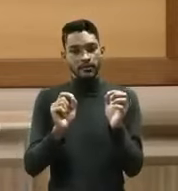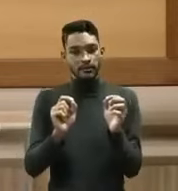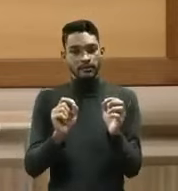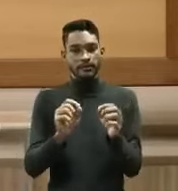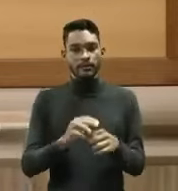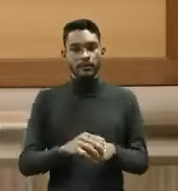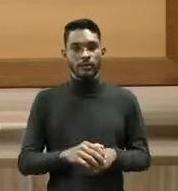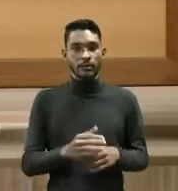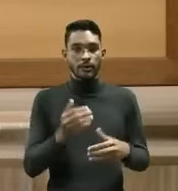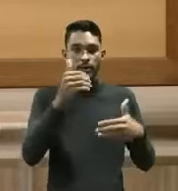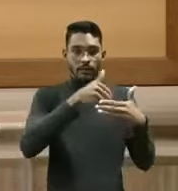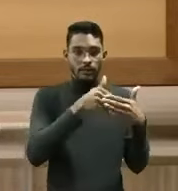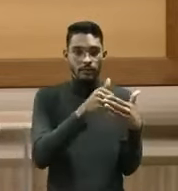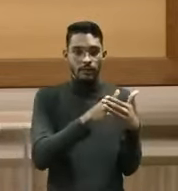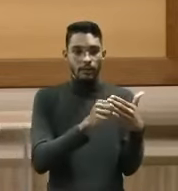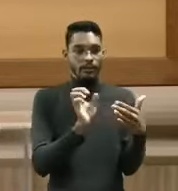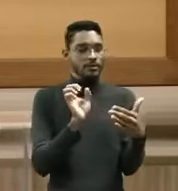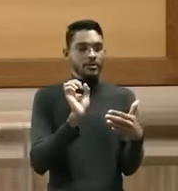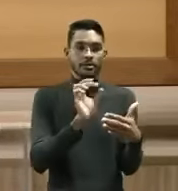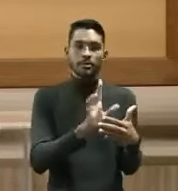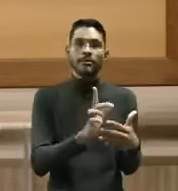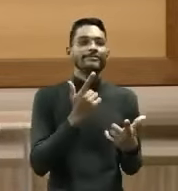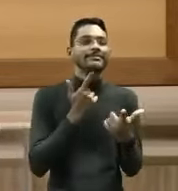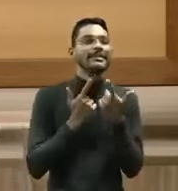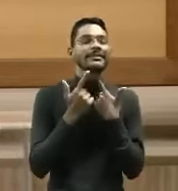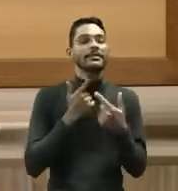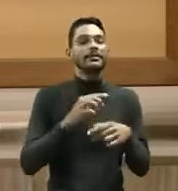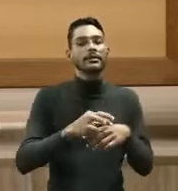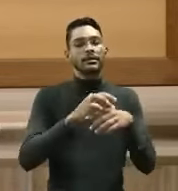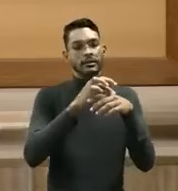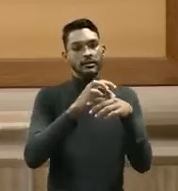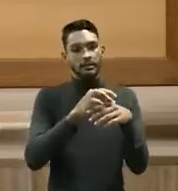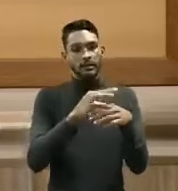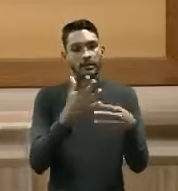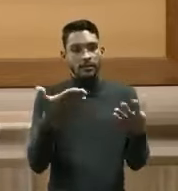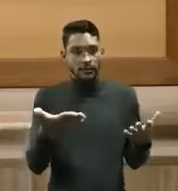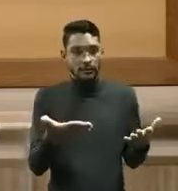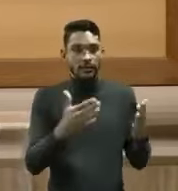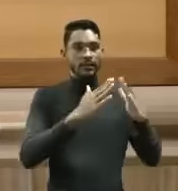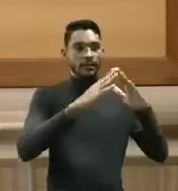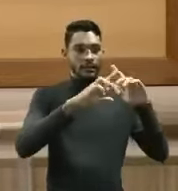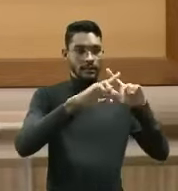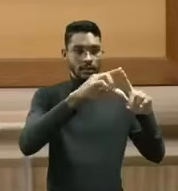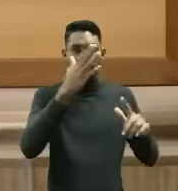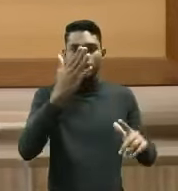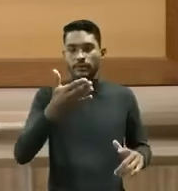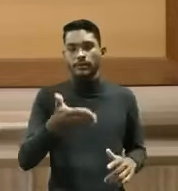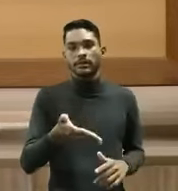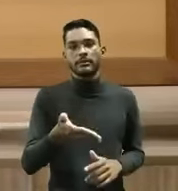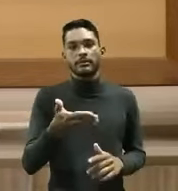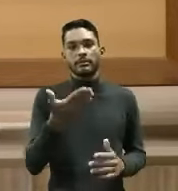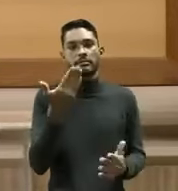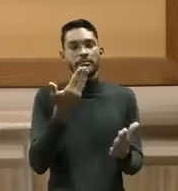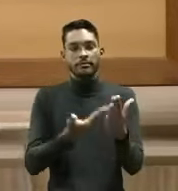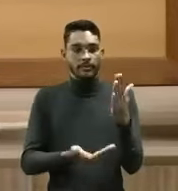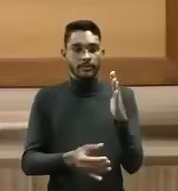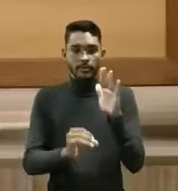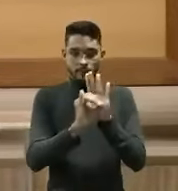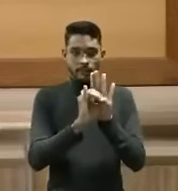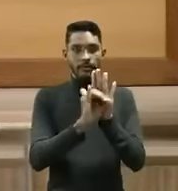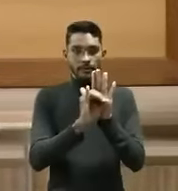os desejos de cada um essa igreja ela já perdeu a identidade em Cristo Jesus Às